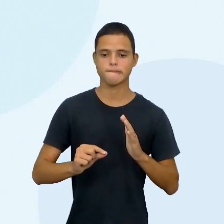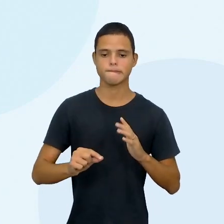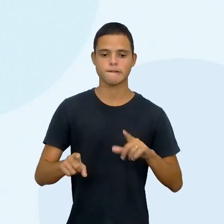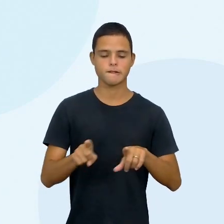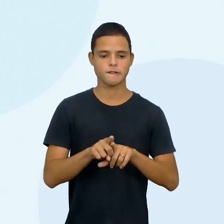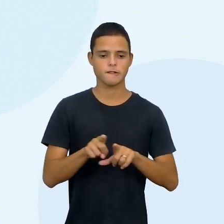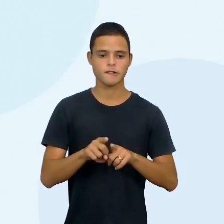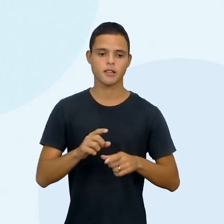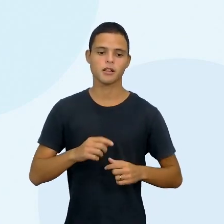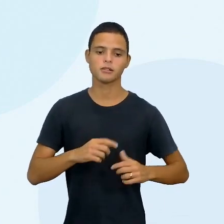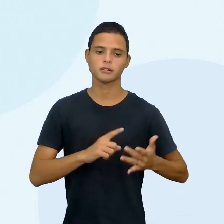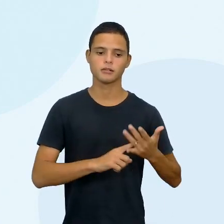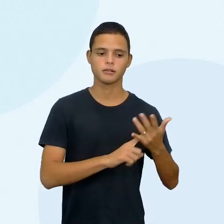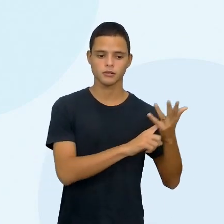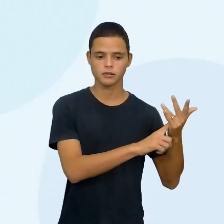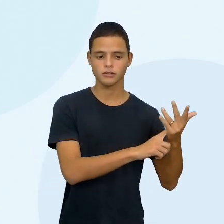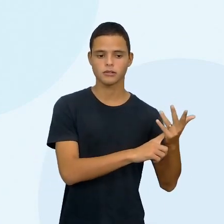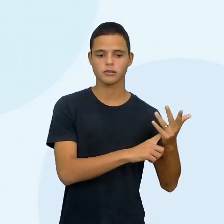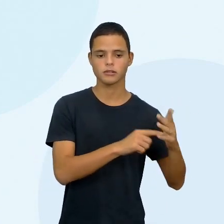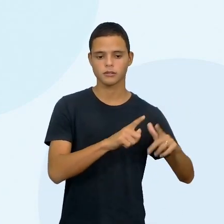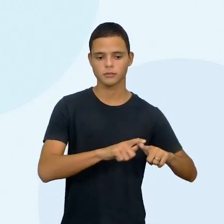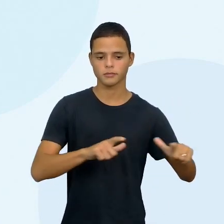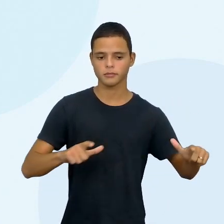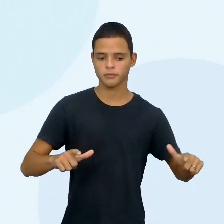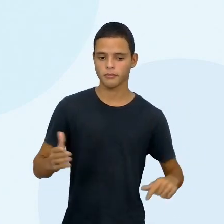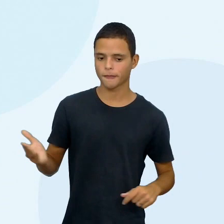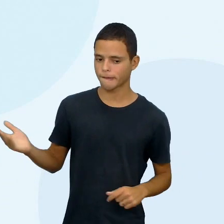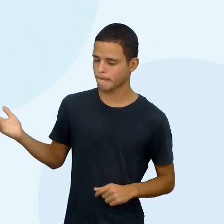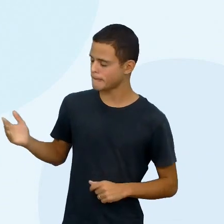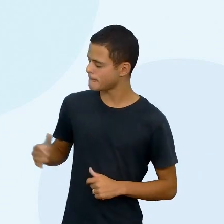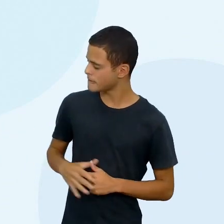custo, tecnologia, solo,